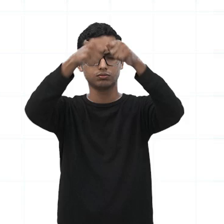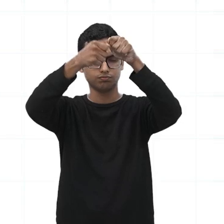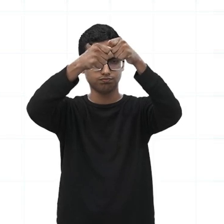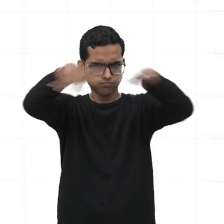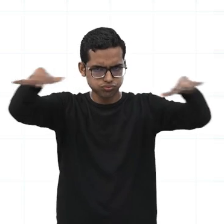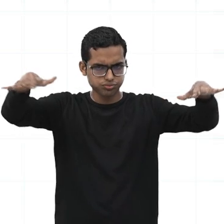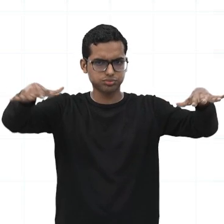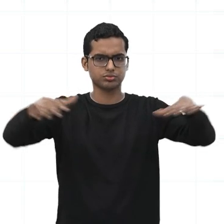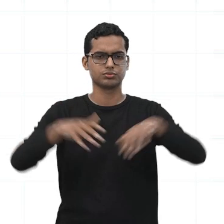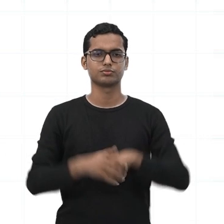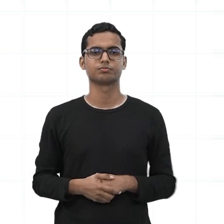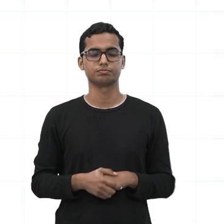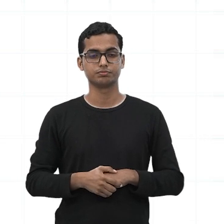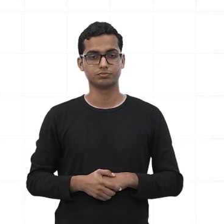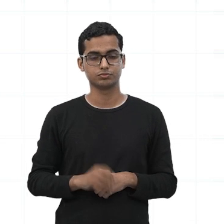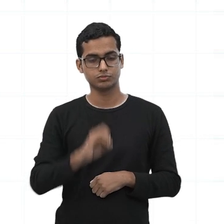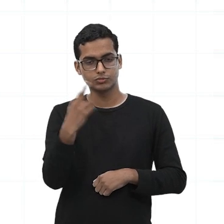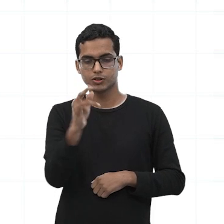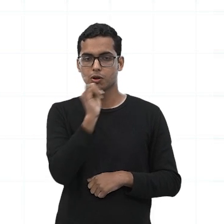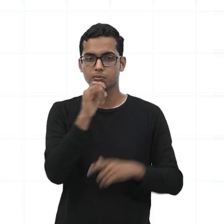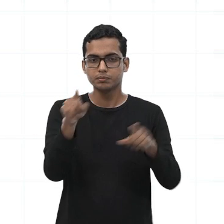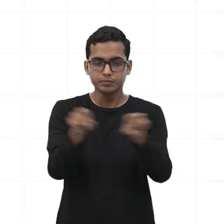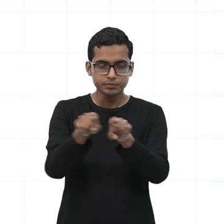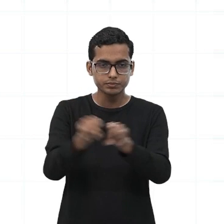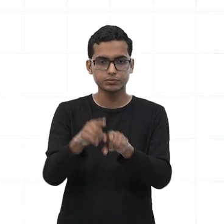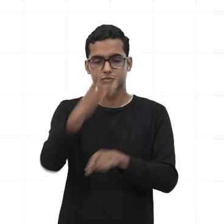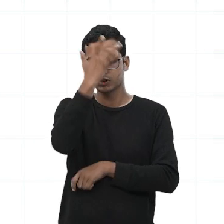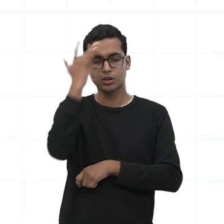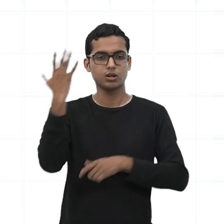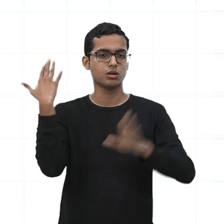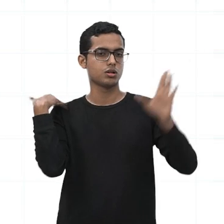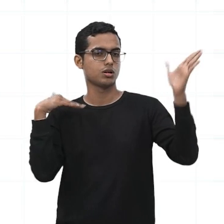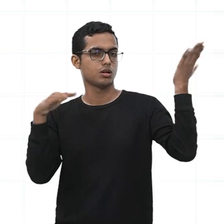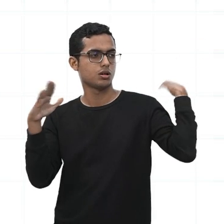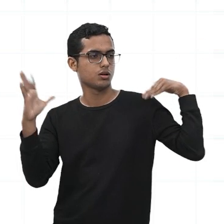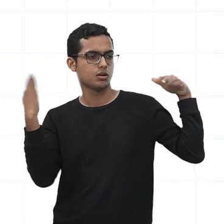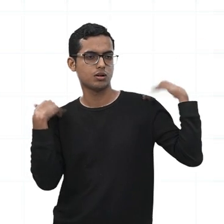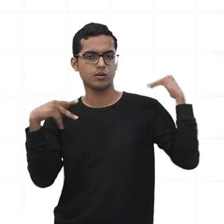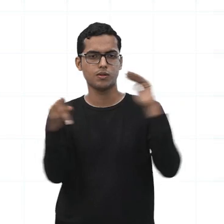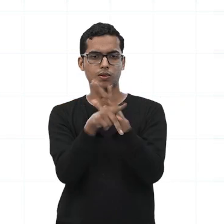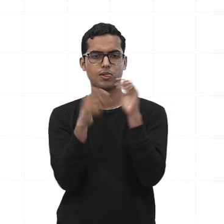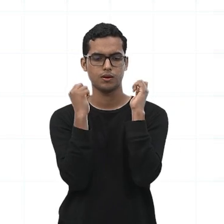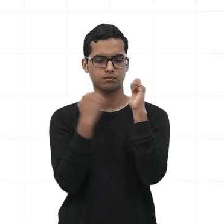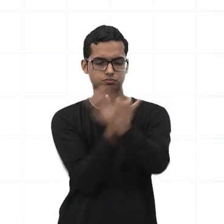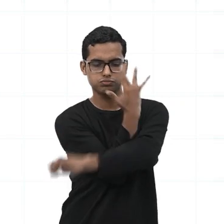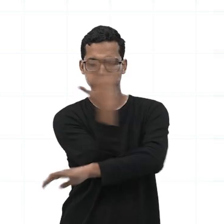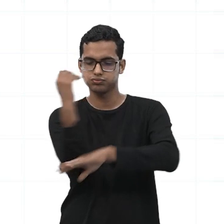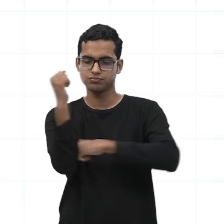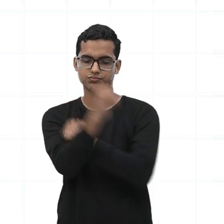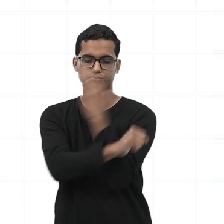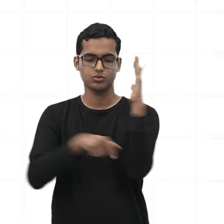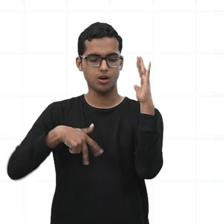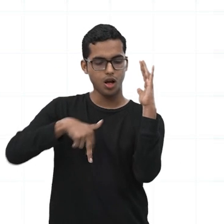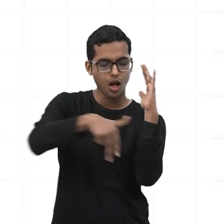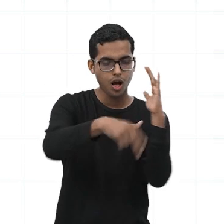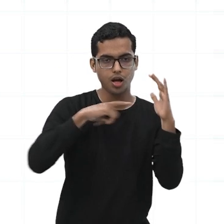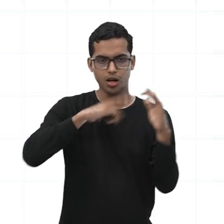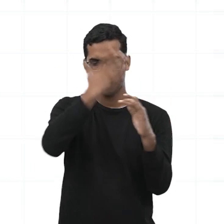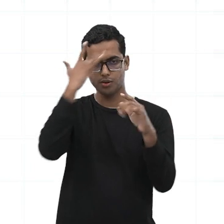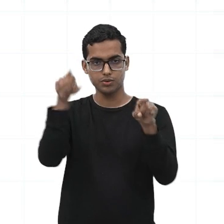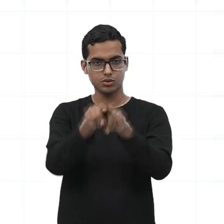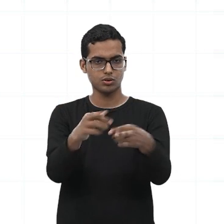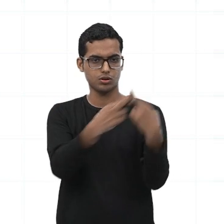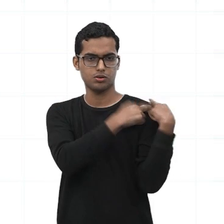caminhando numa floresta, então tem sons de pássaro, aí o sonoplasta vai ser responsável para colocar esse som. Então, o